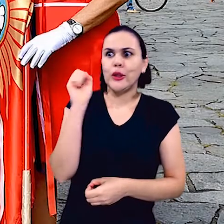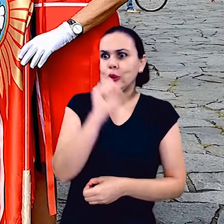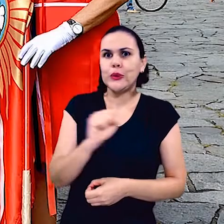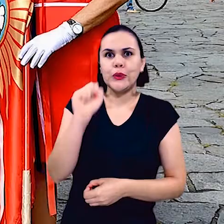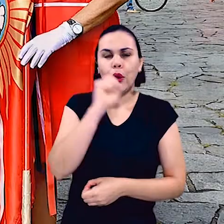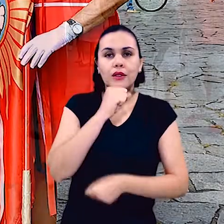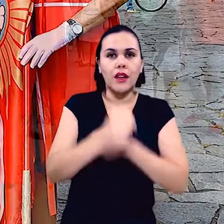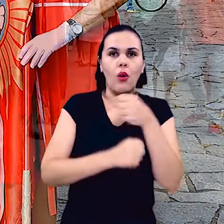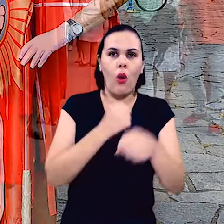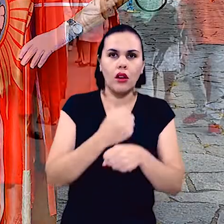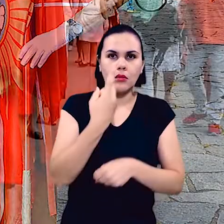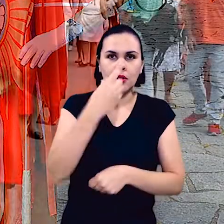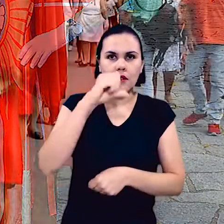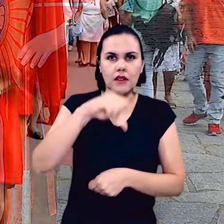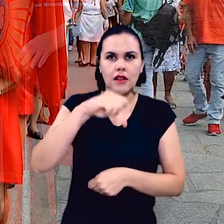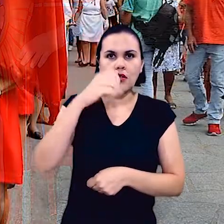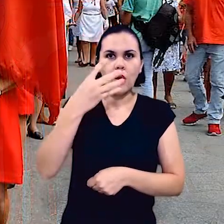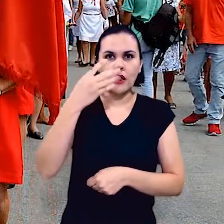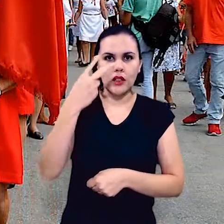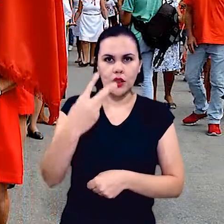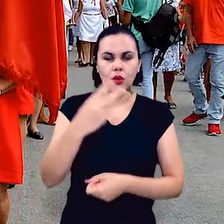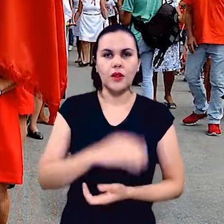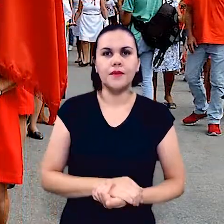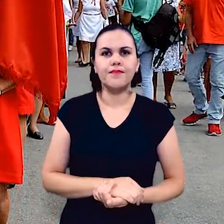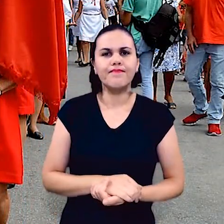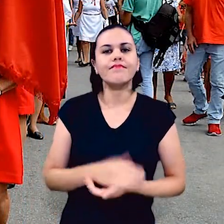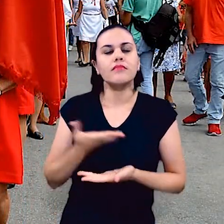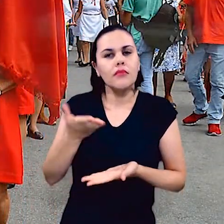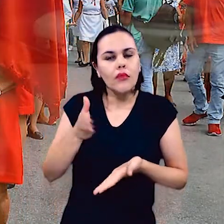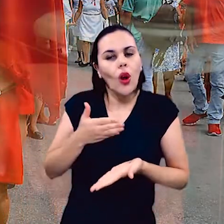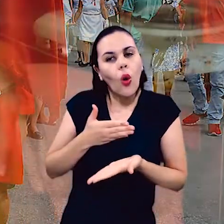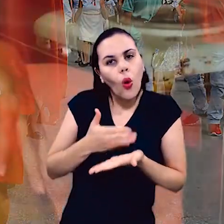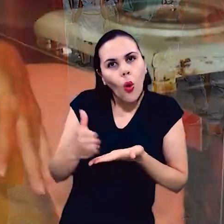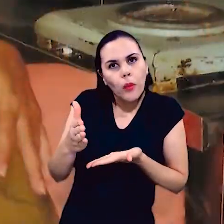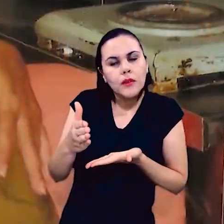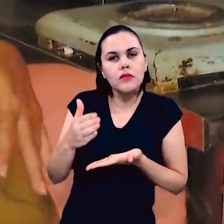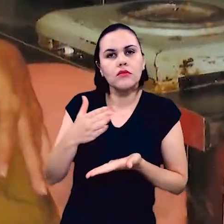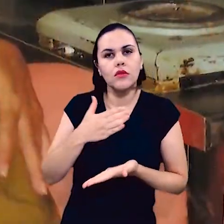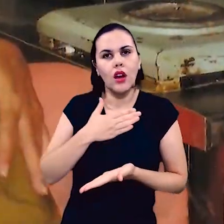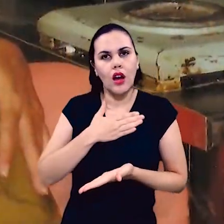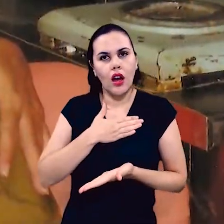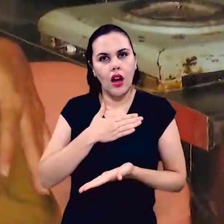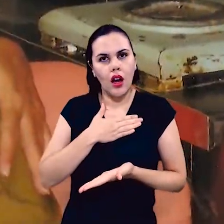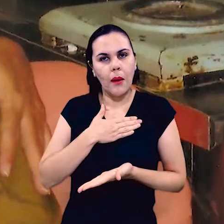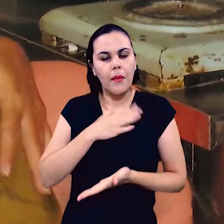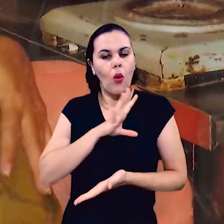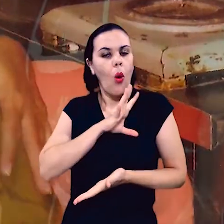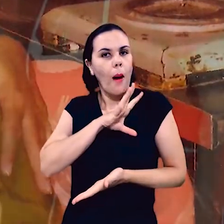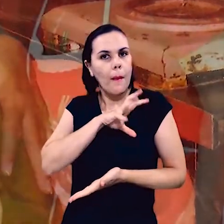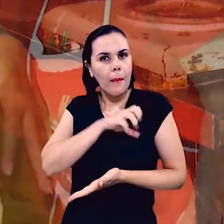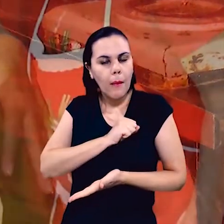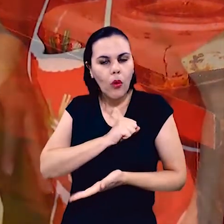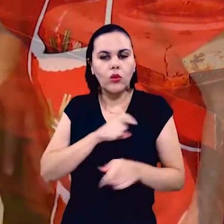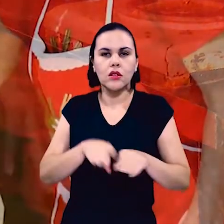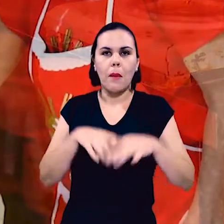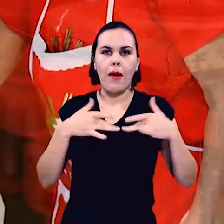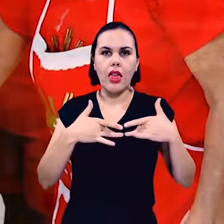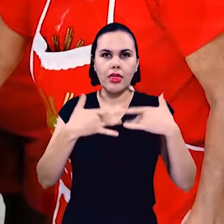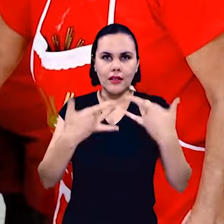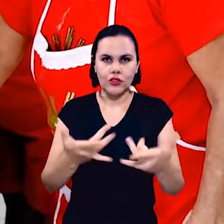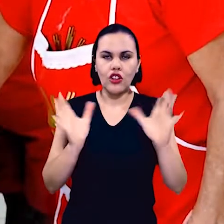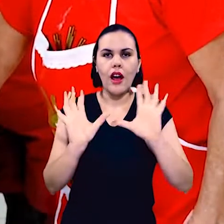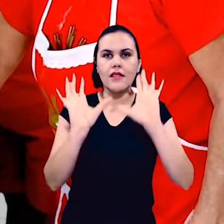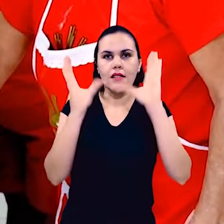solteiro, em 1942. Então vem daí esse meu amor